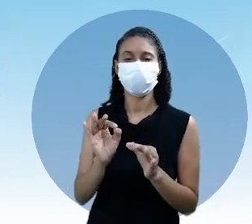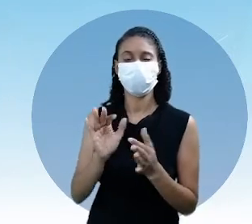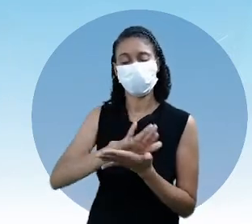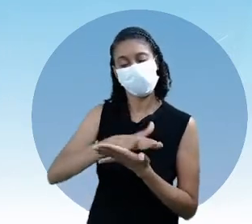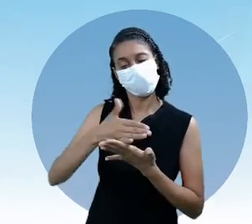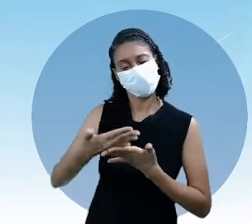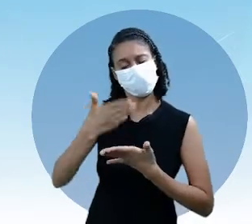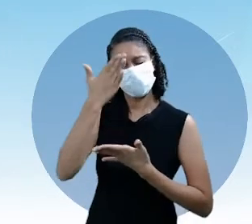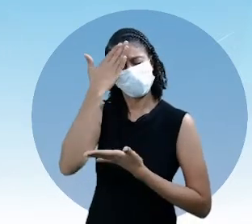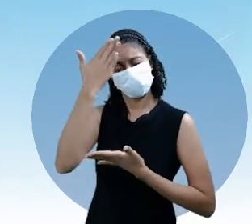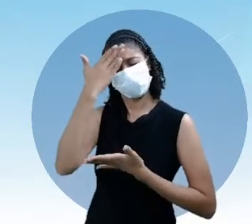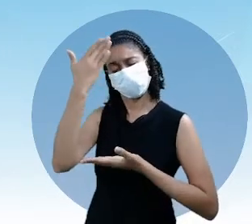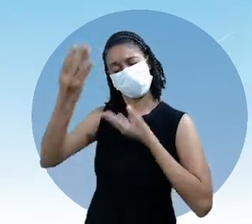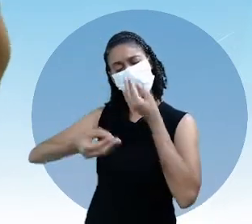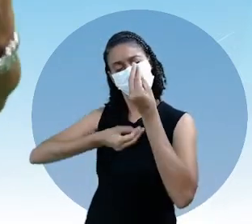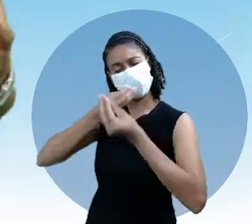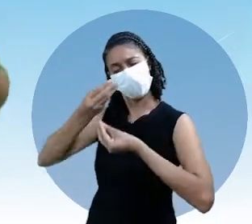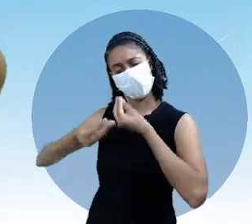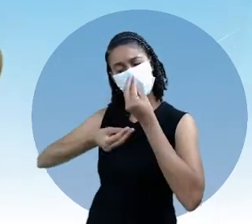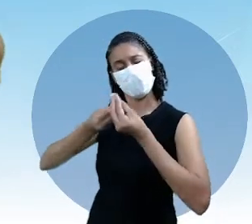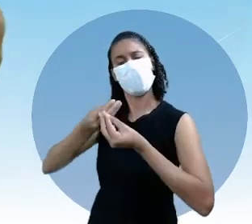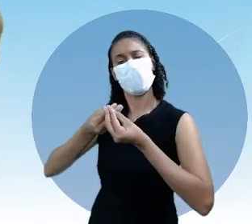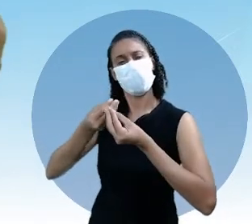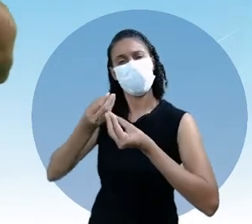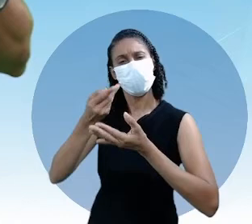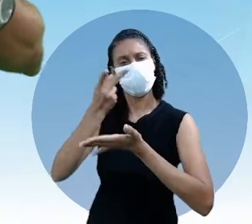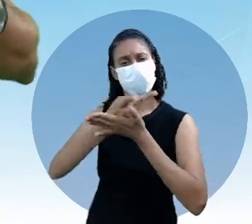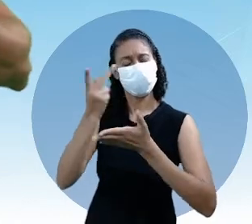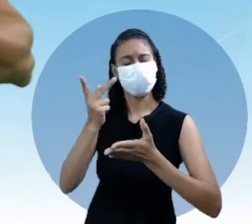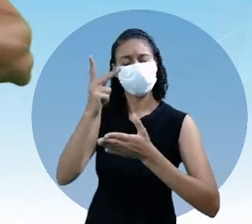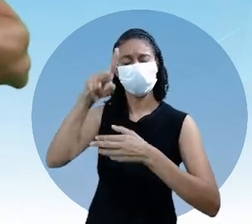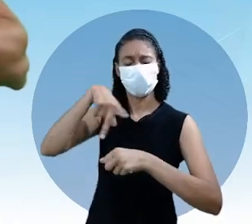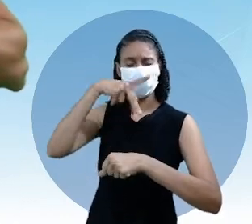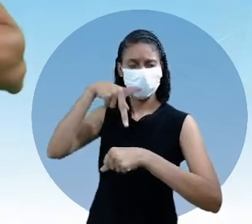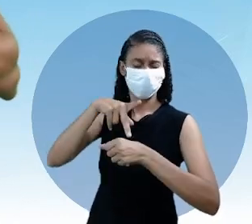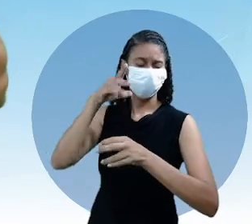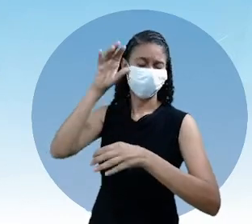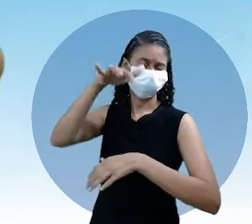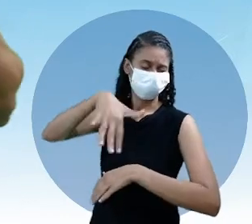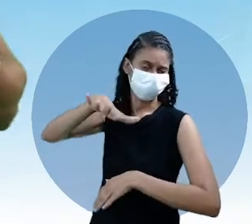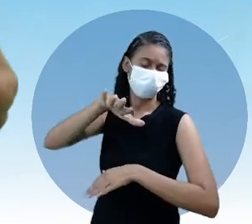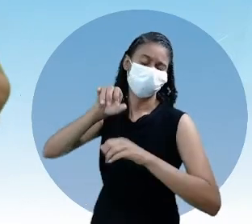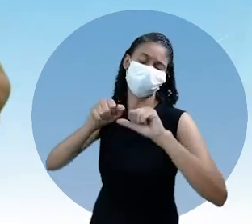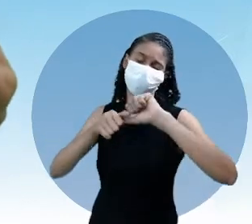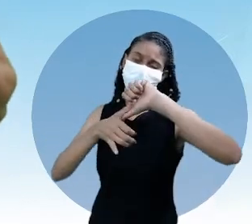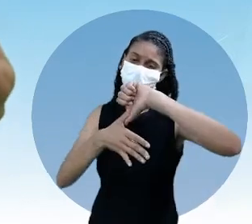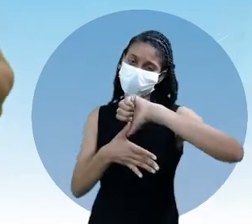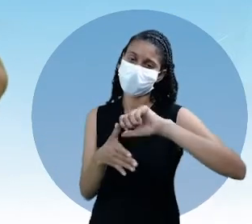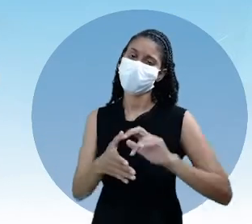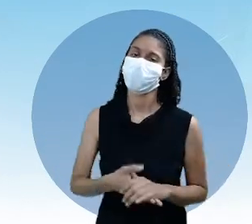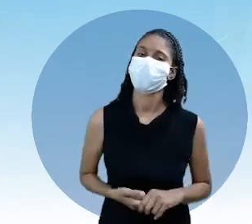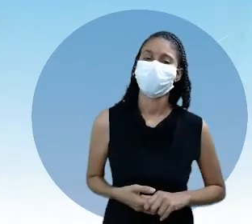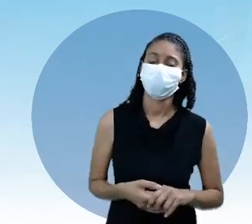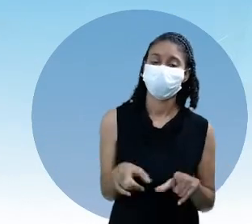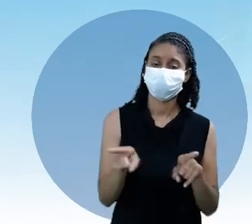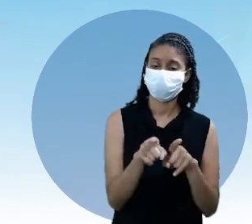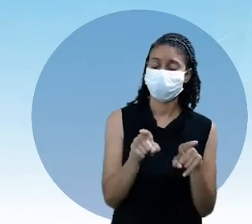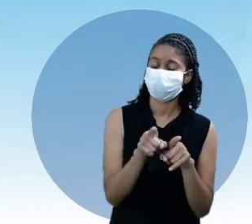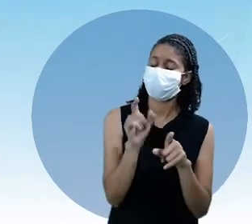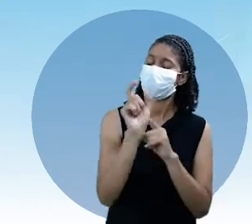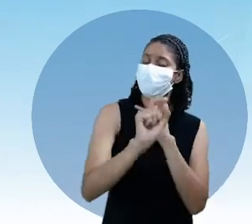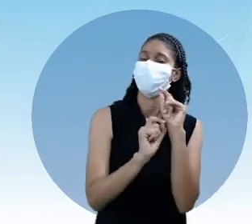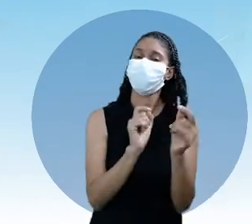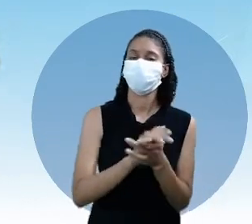para entender, né, a situação desses países, não é, latino-americanos e de sua condição,